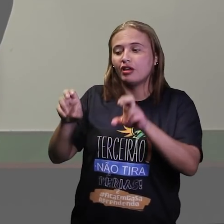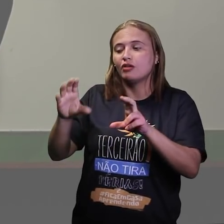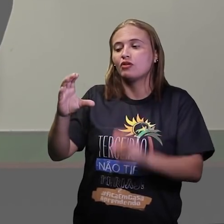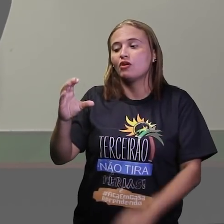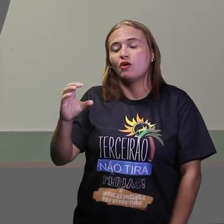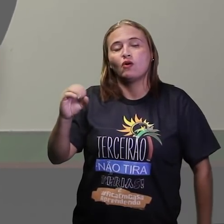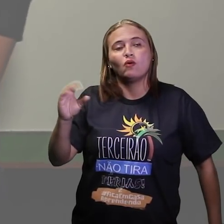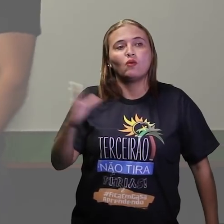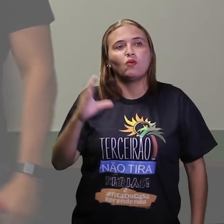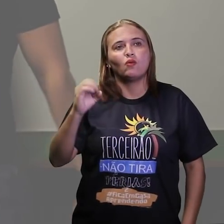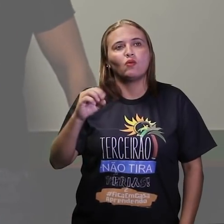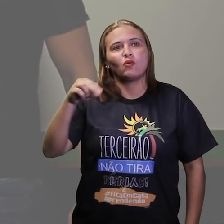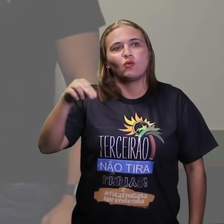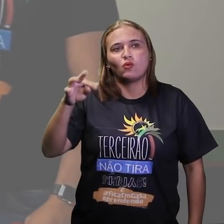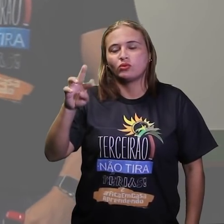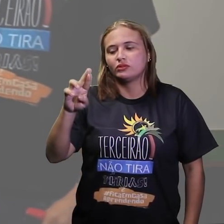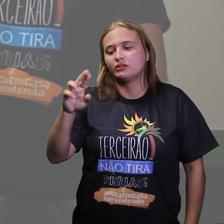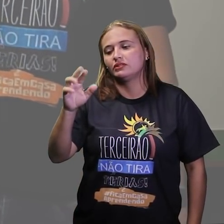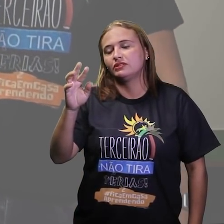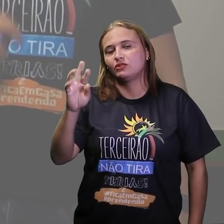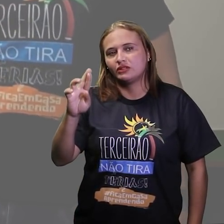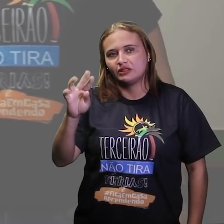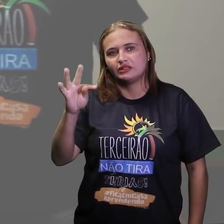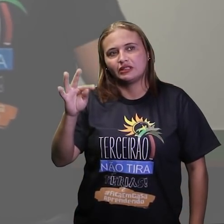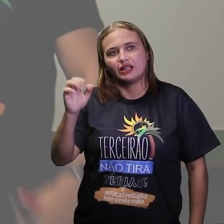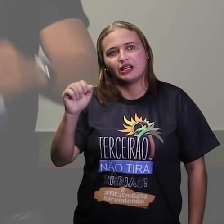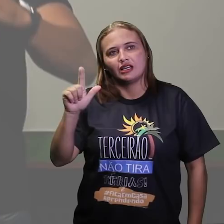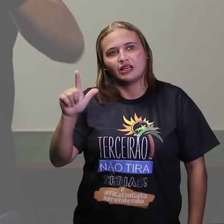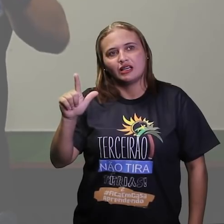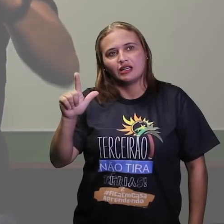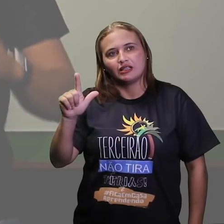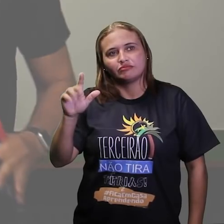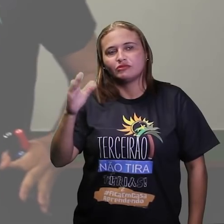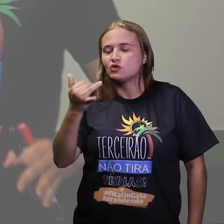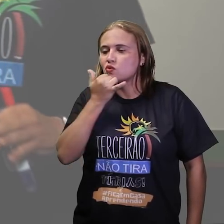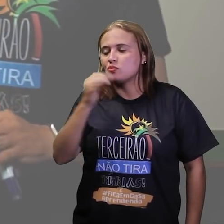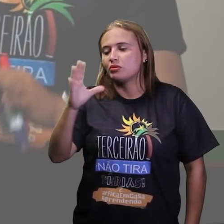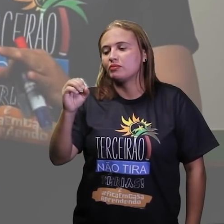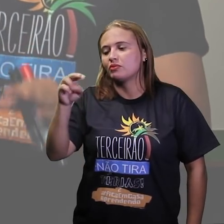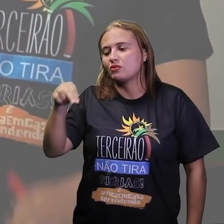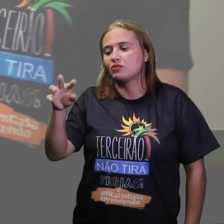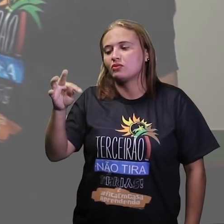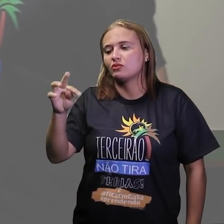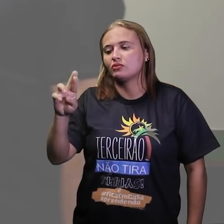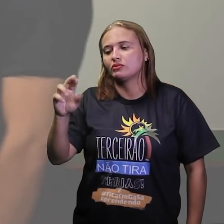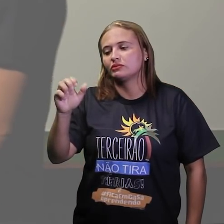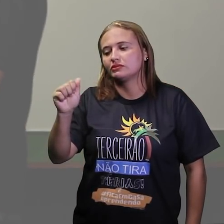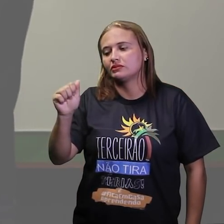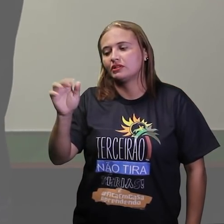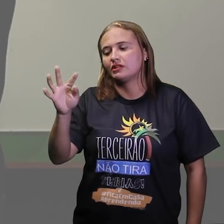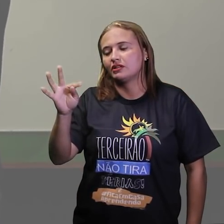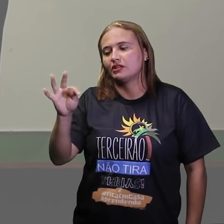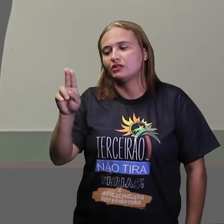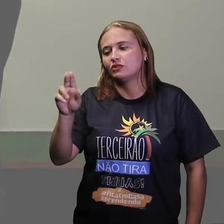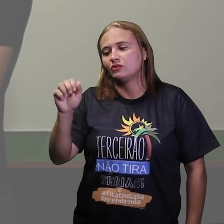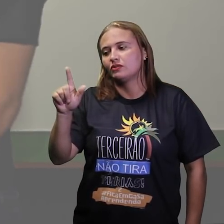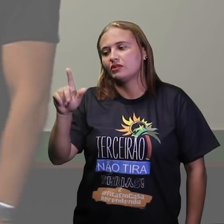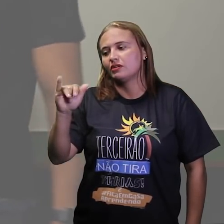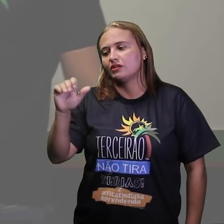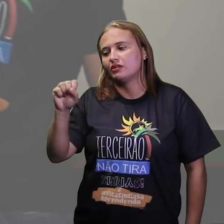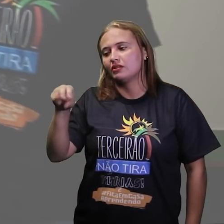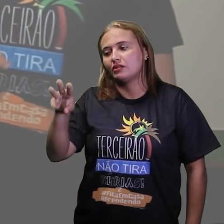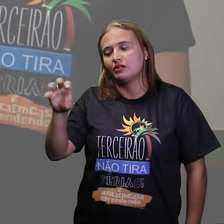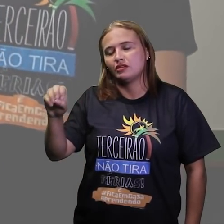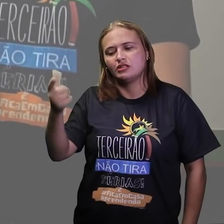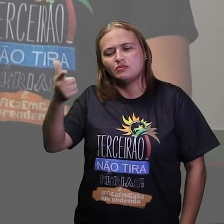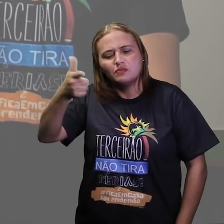aqui, o contratualismo. Contratualismo. O contratualismo é figura repetida em questões de